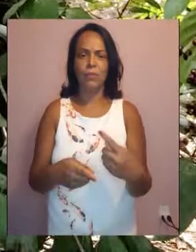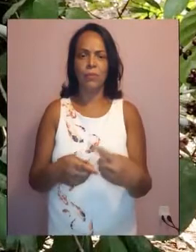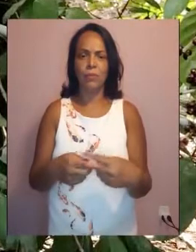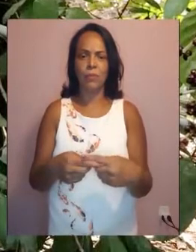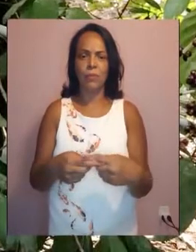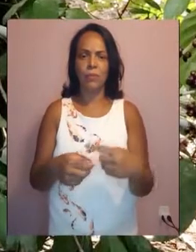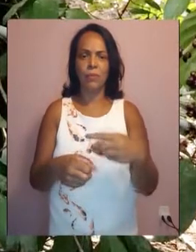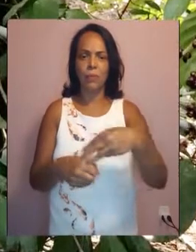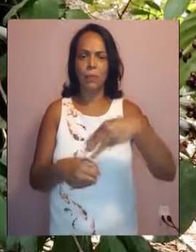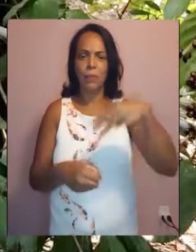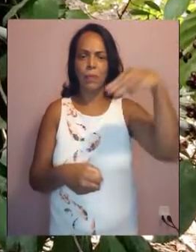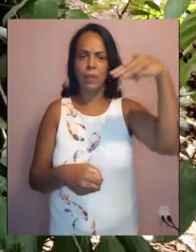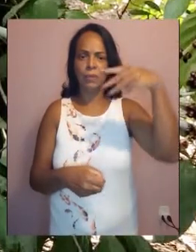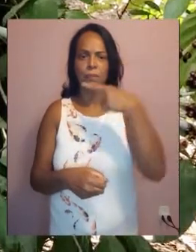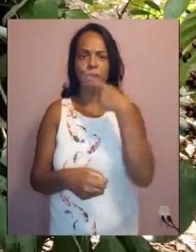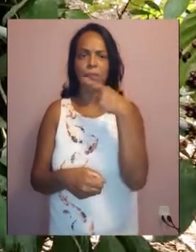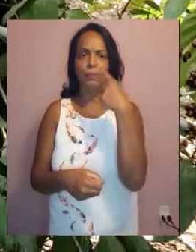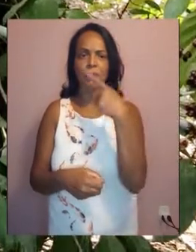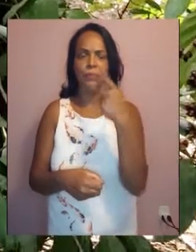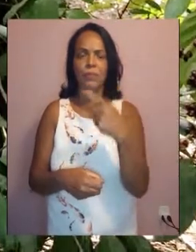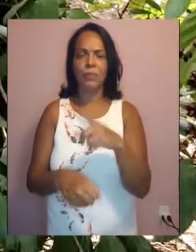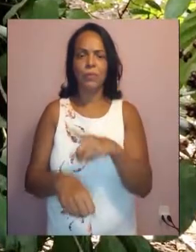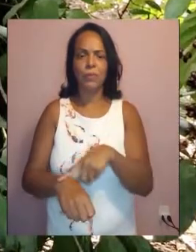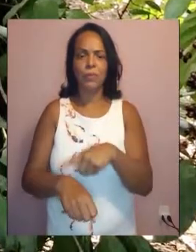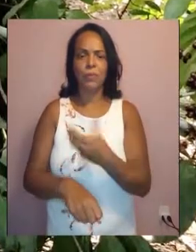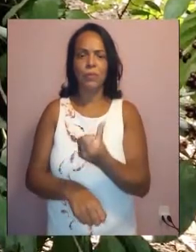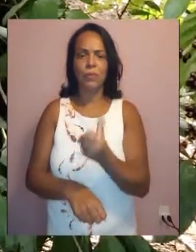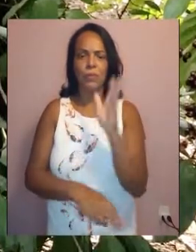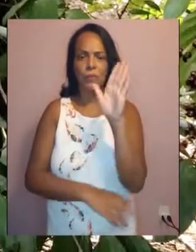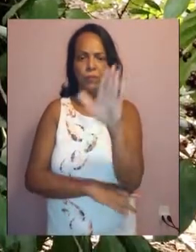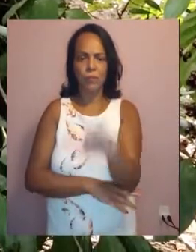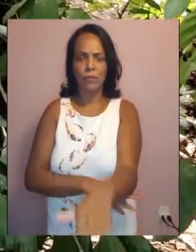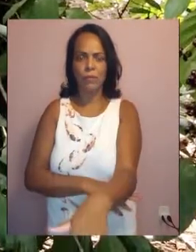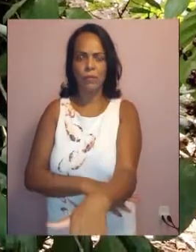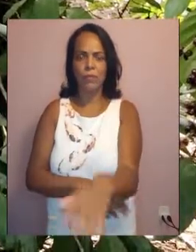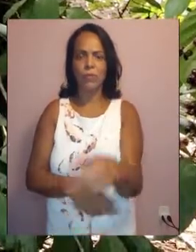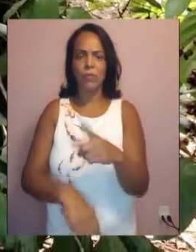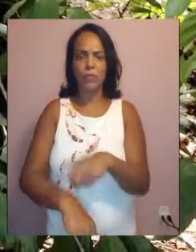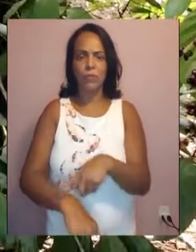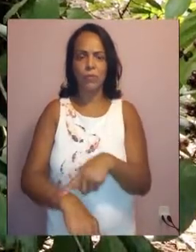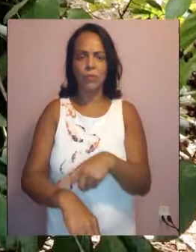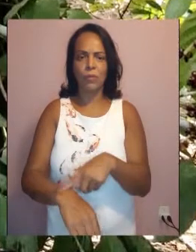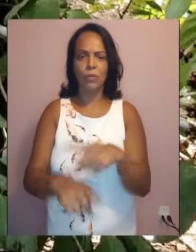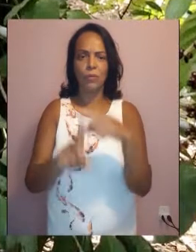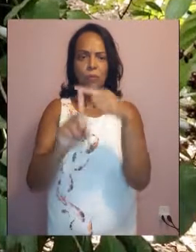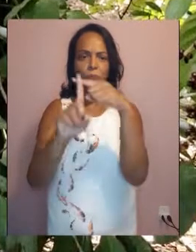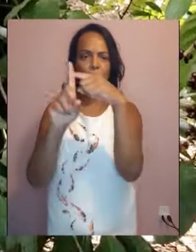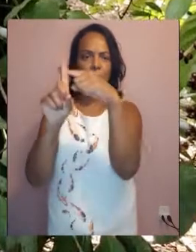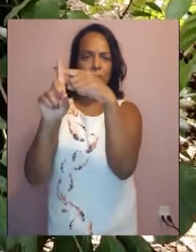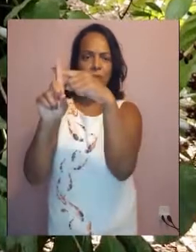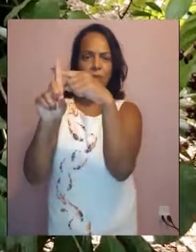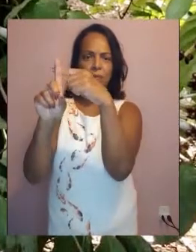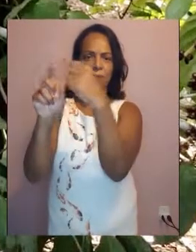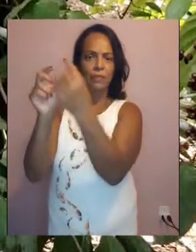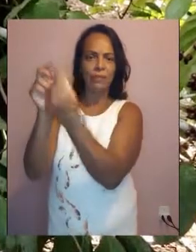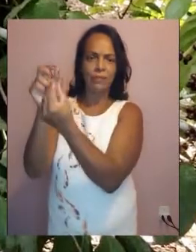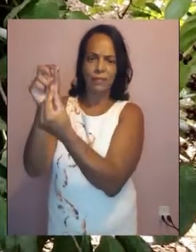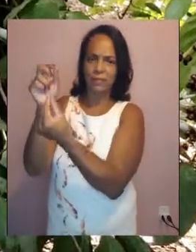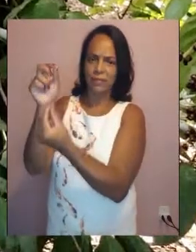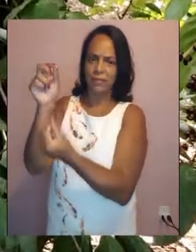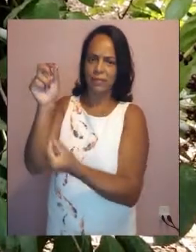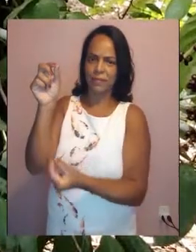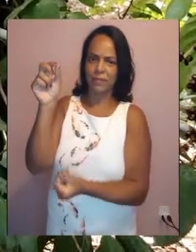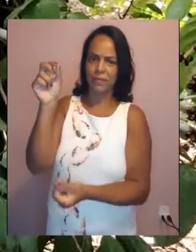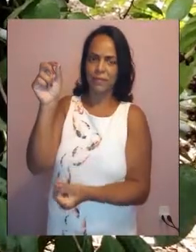do terço, né? Que ela começava chamando e aqueles meninos que não